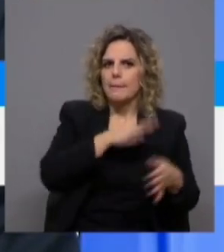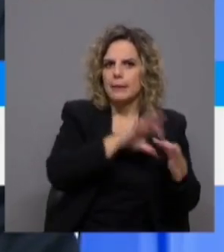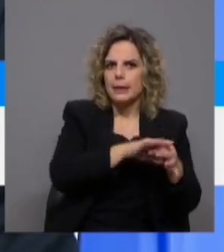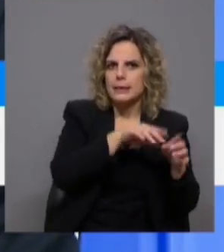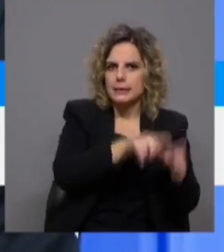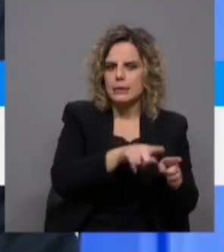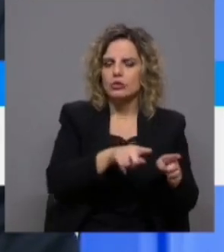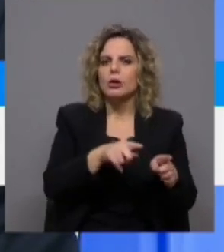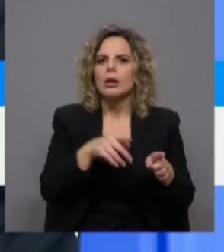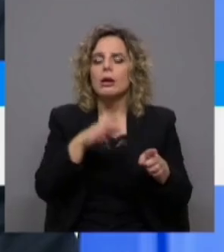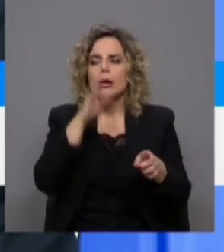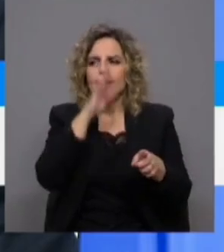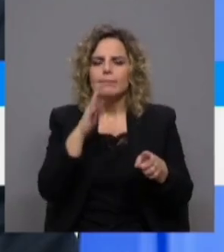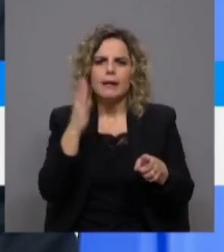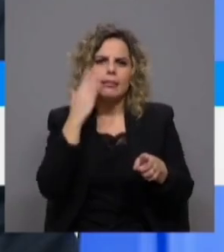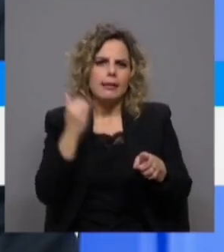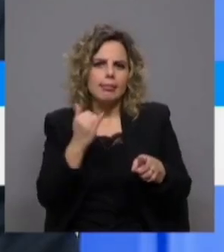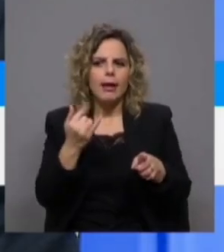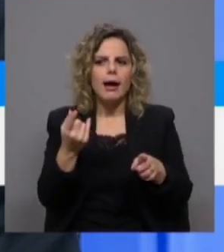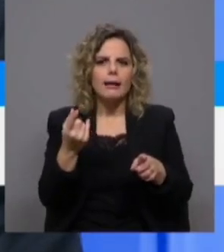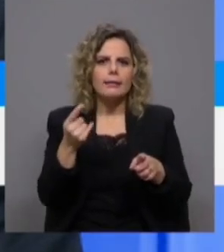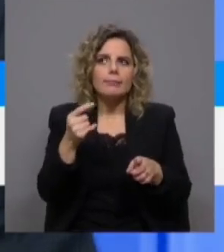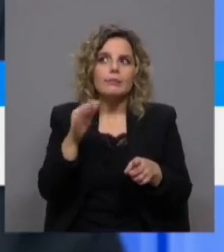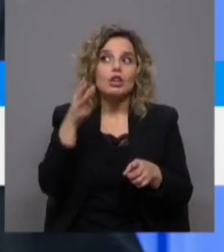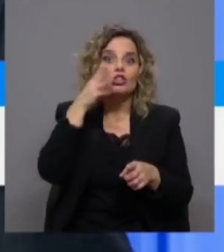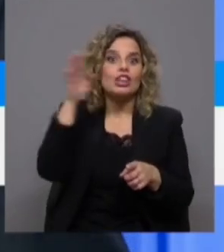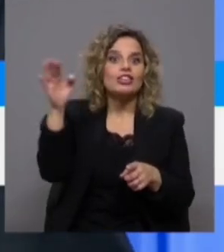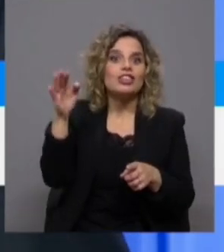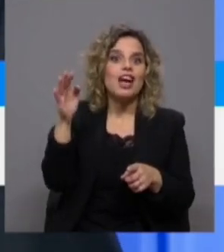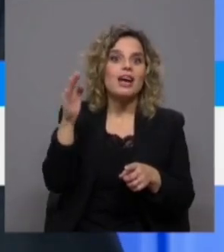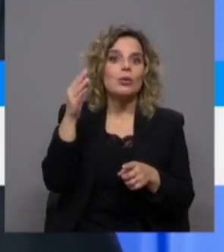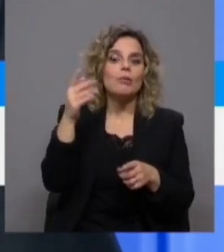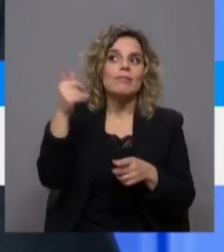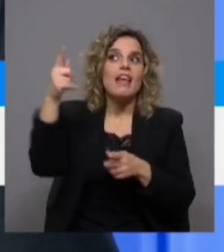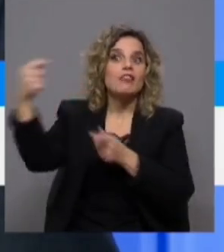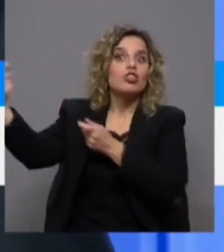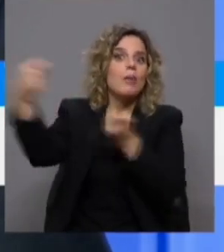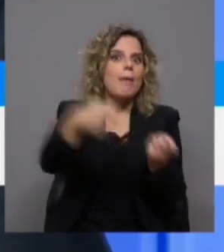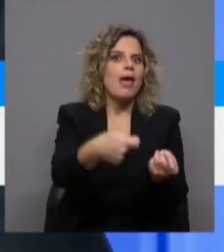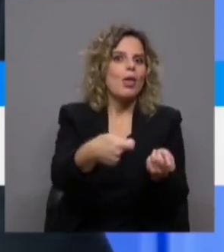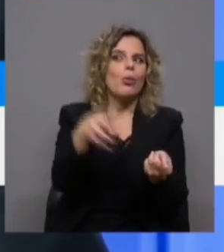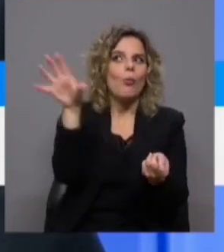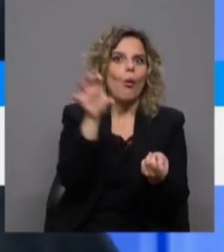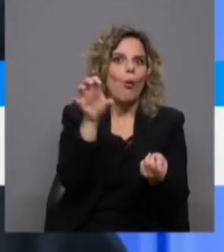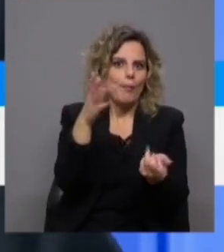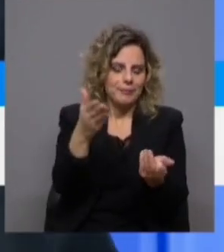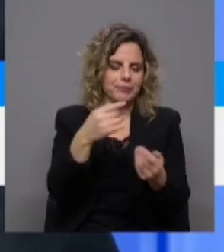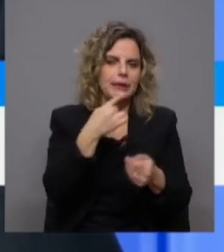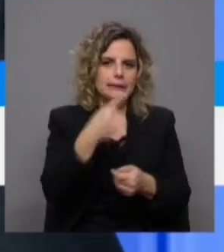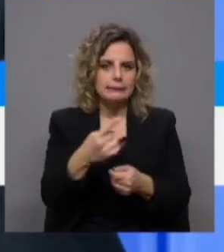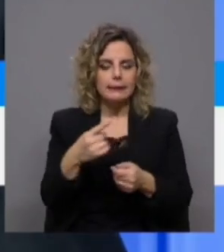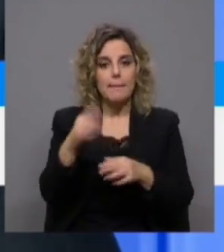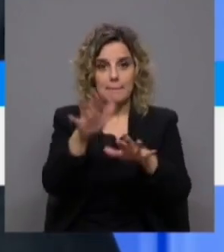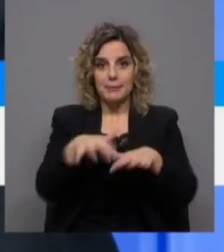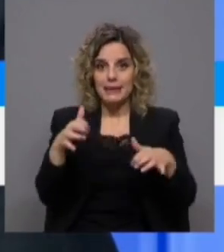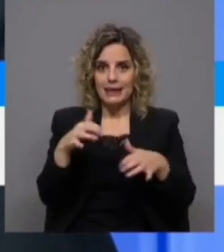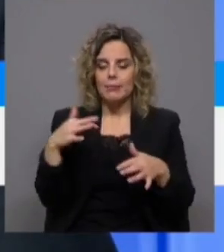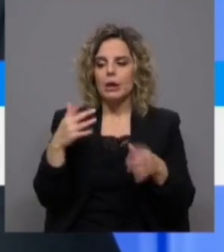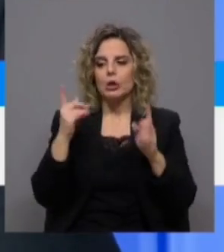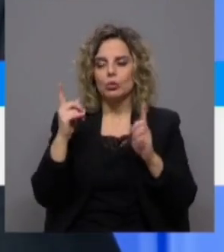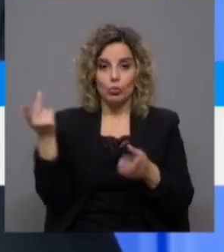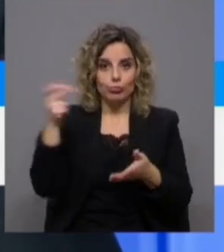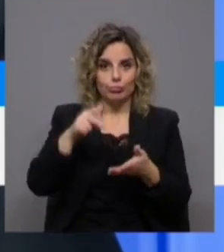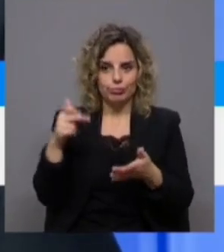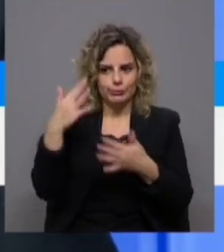quanto tempo 70 quando se tenta captar investimento estrageiro e portanto eu devo dizer que nós desde que entramos O parlamento sempre